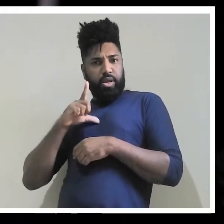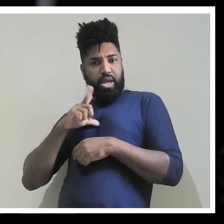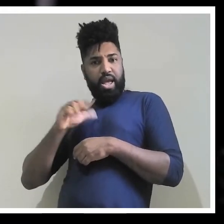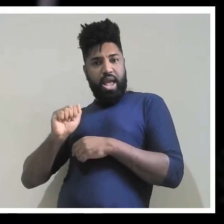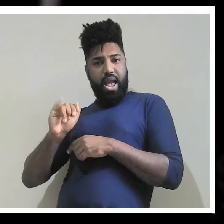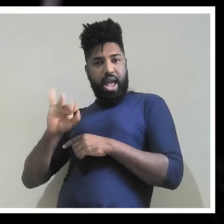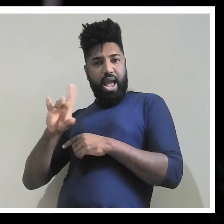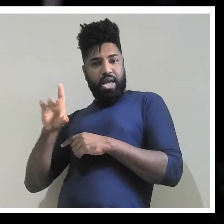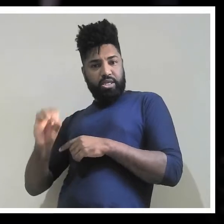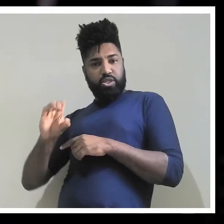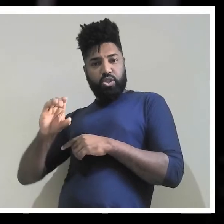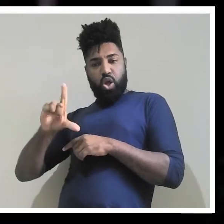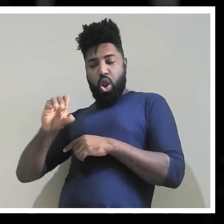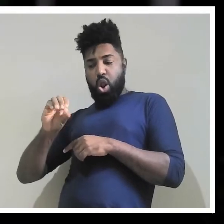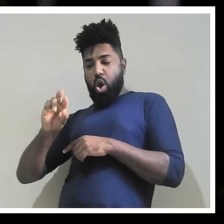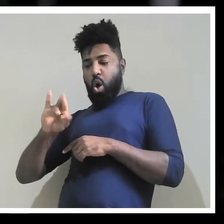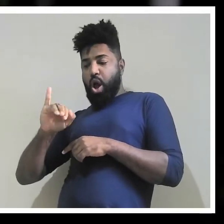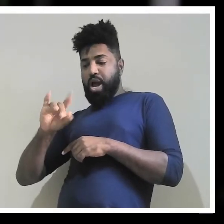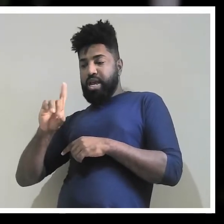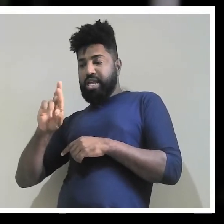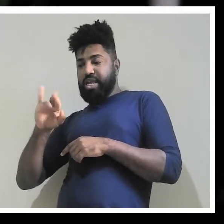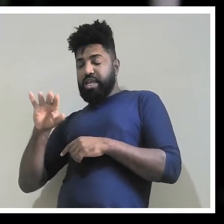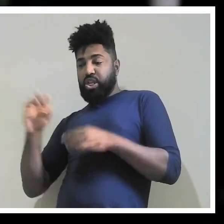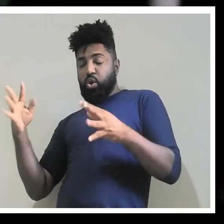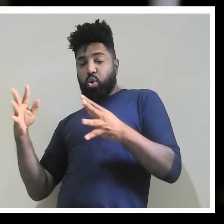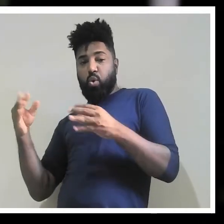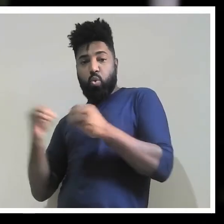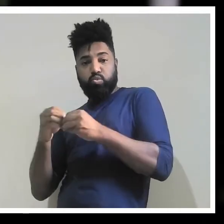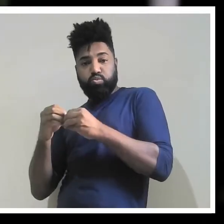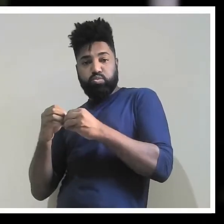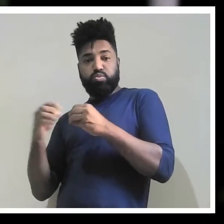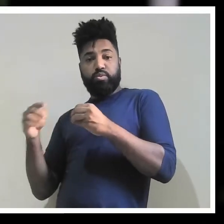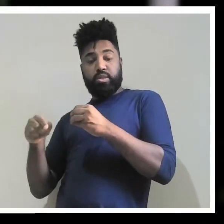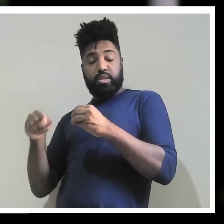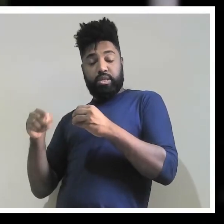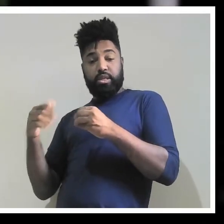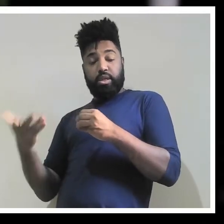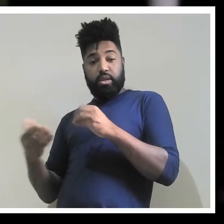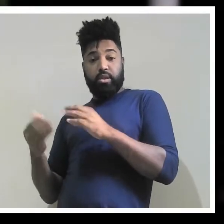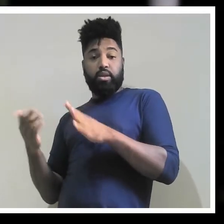ácido clorídrico e formar o cloreto de amônio. Eu estou te dizendo em teoria